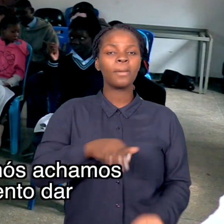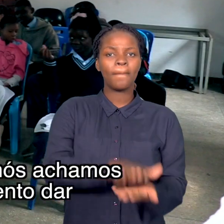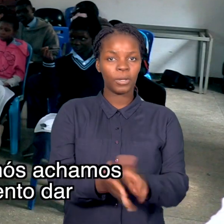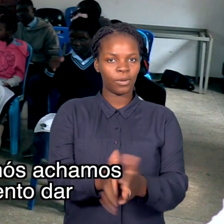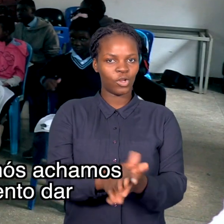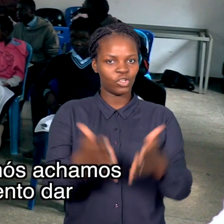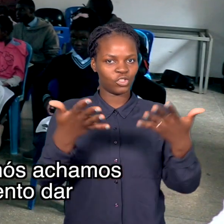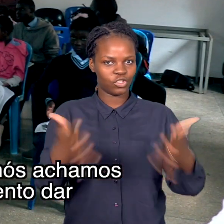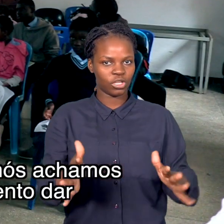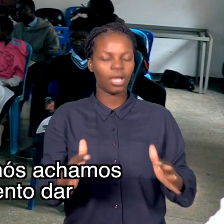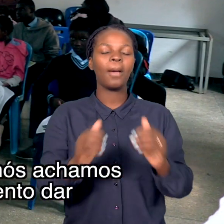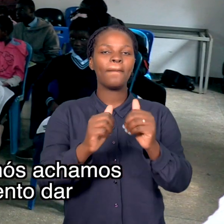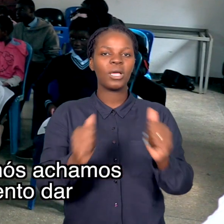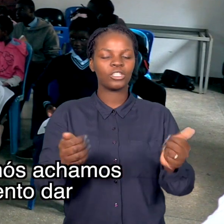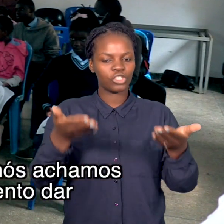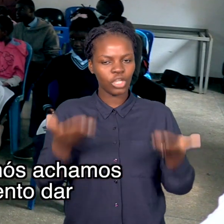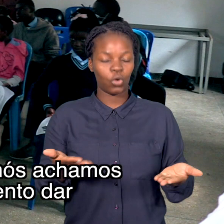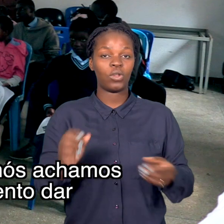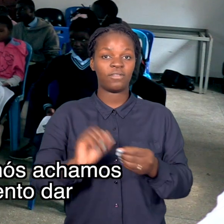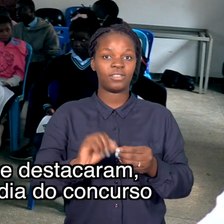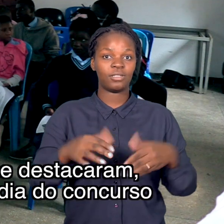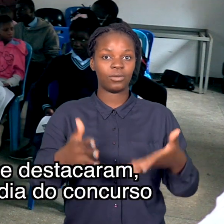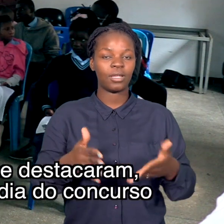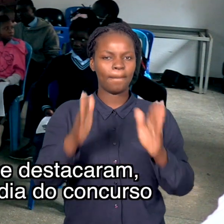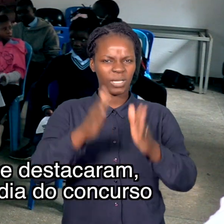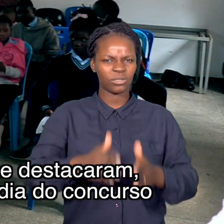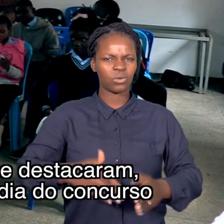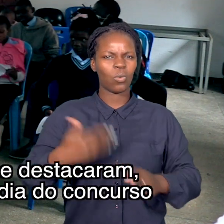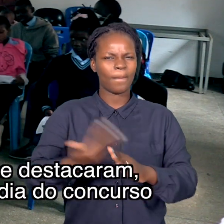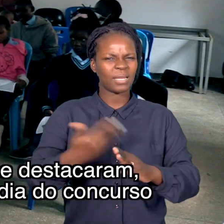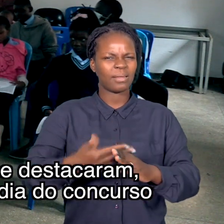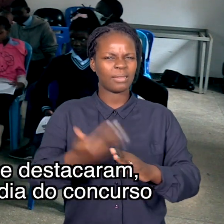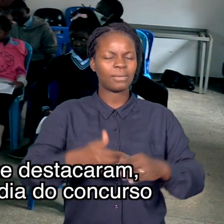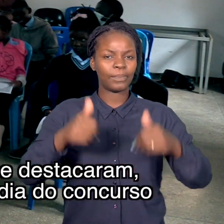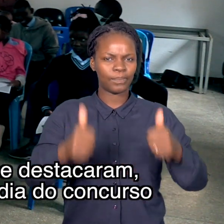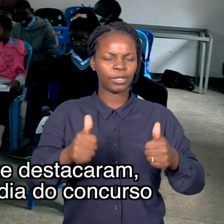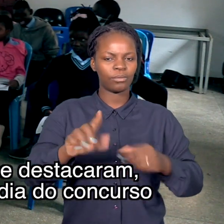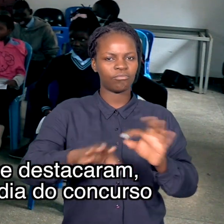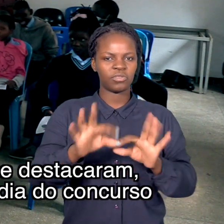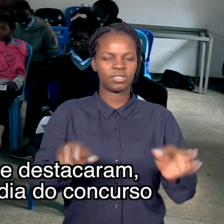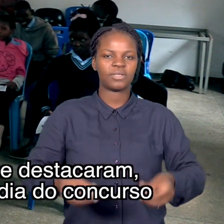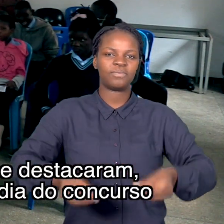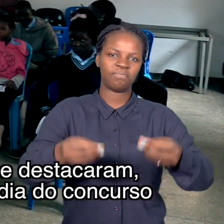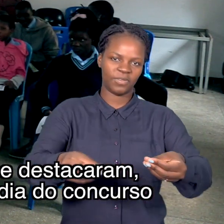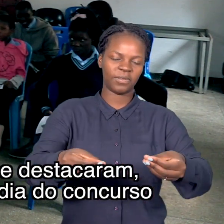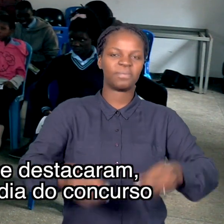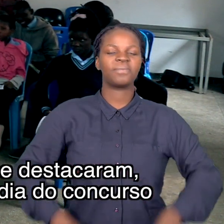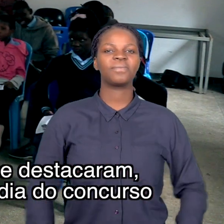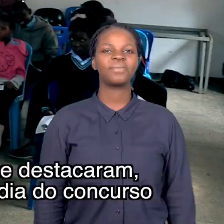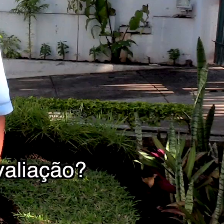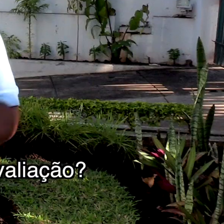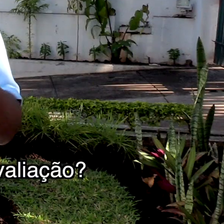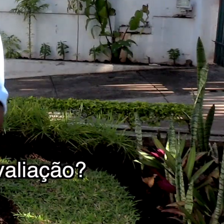depois de várias sessões, nós achamos que é sempre um bom momento dar reconhecimento para aqueles que se destacaram, tanto nas sessões como também no dia do